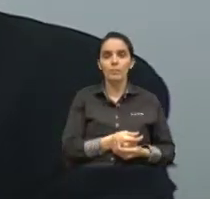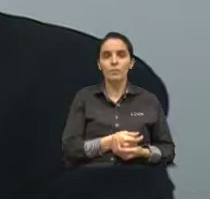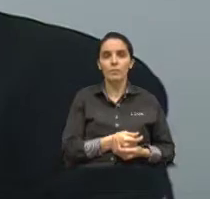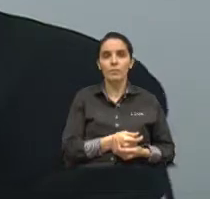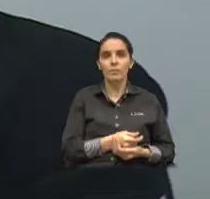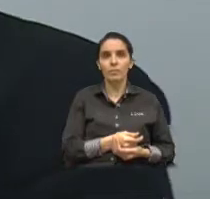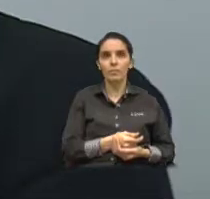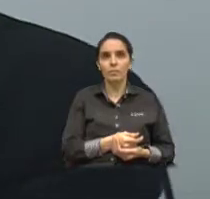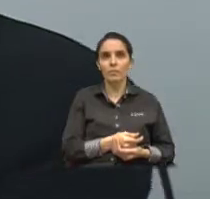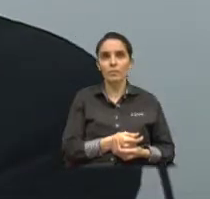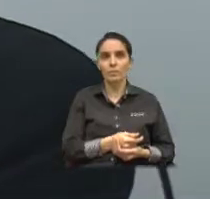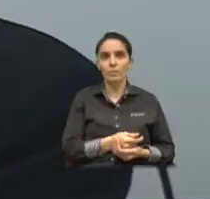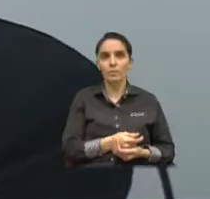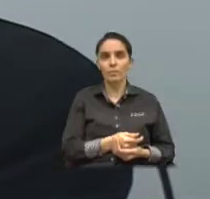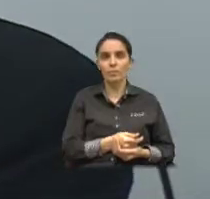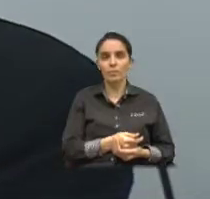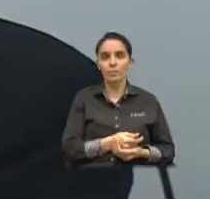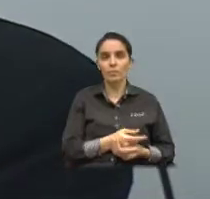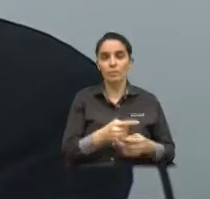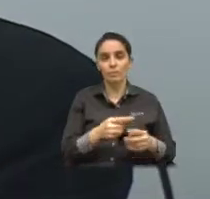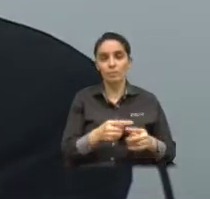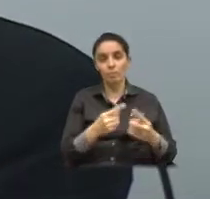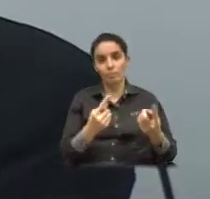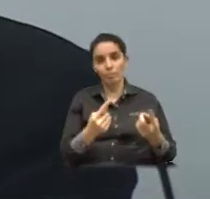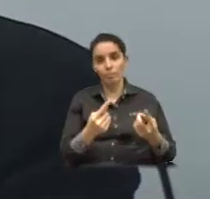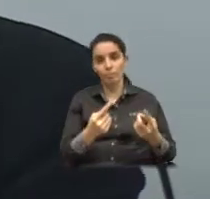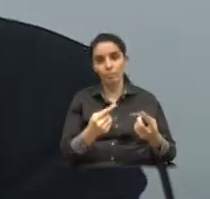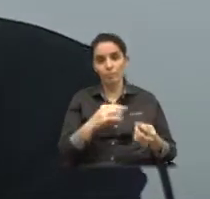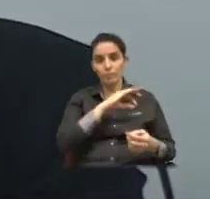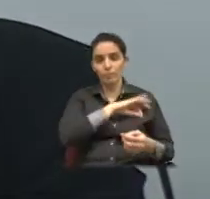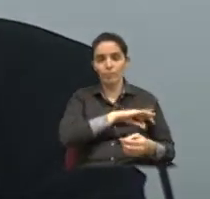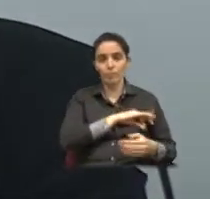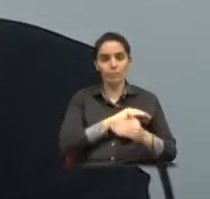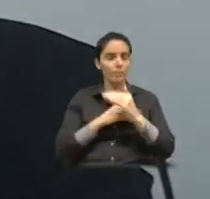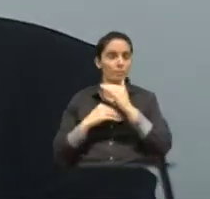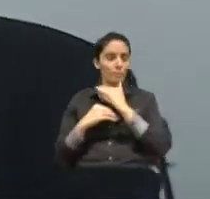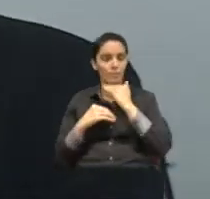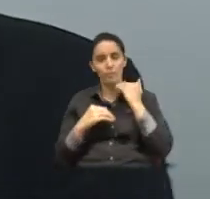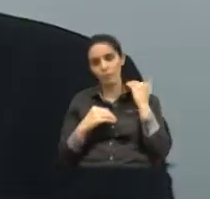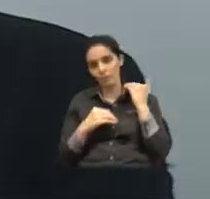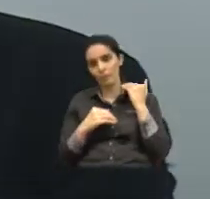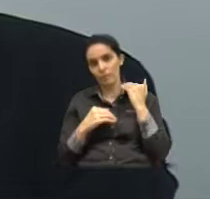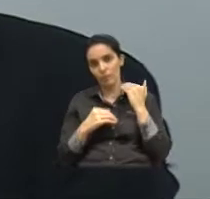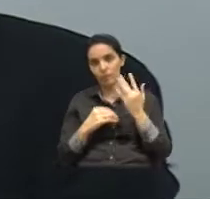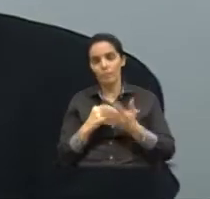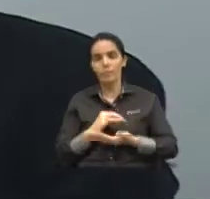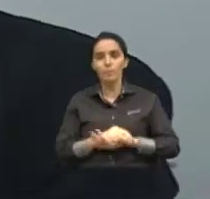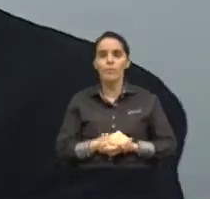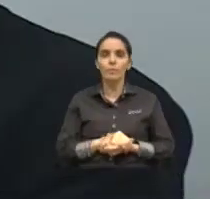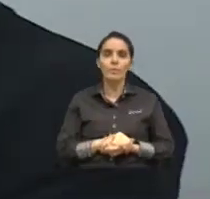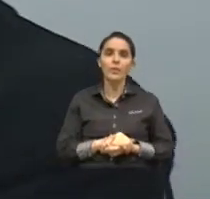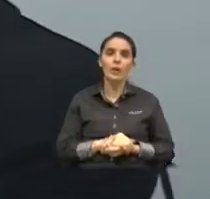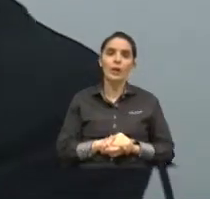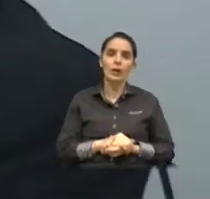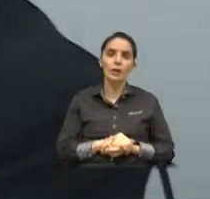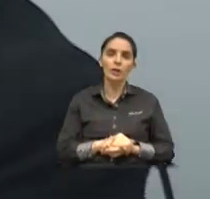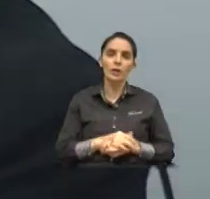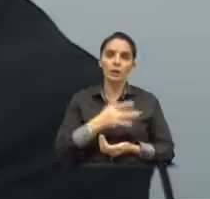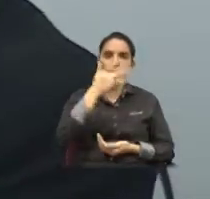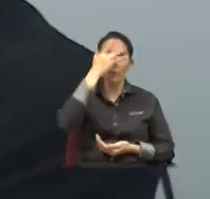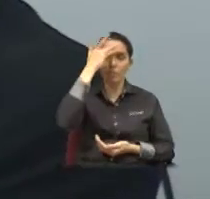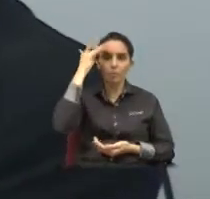E ele pagou a vida dele. E as pessoas que estavam lá me contaram, inclusive o proprietário, que as pessoas estavam com um